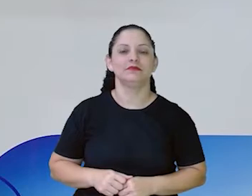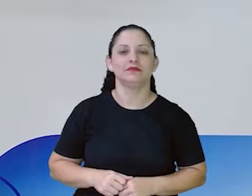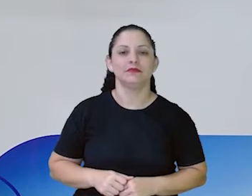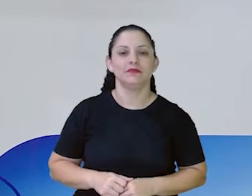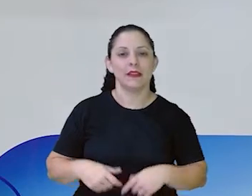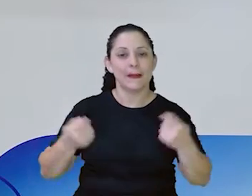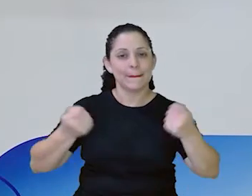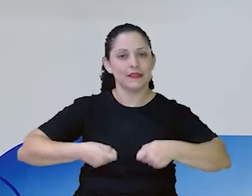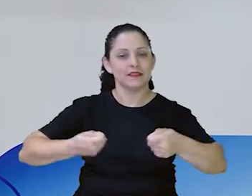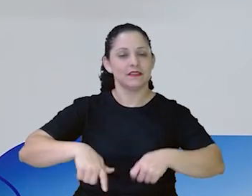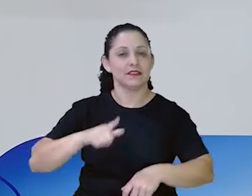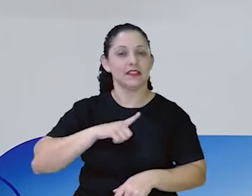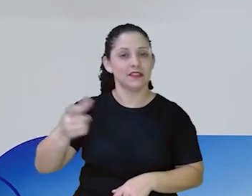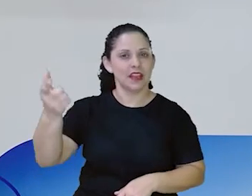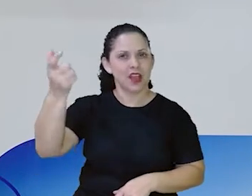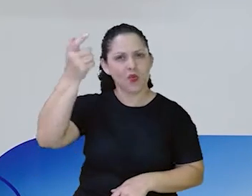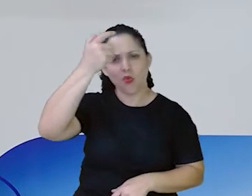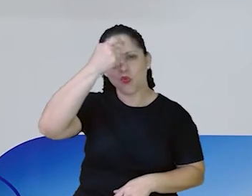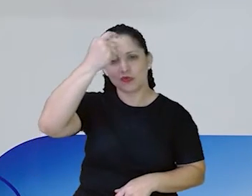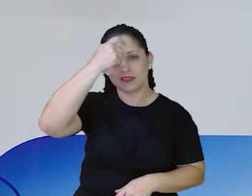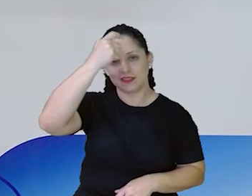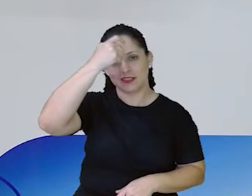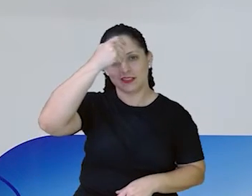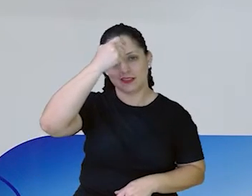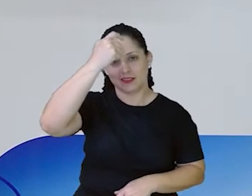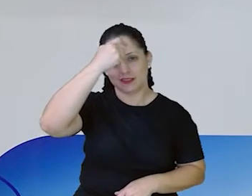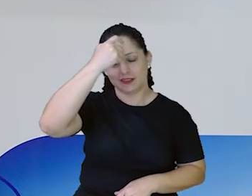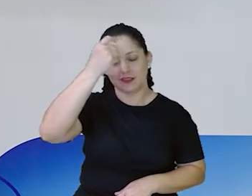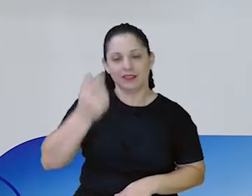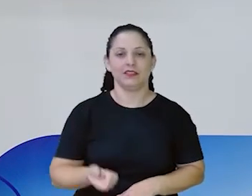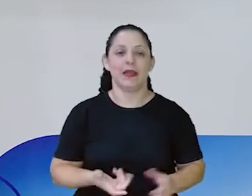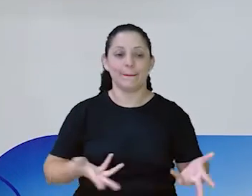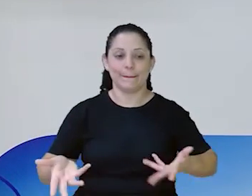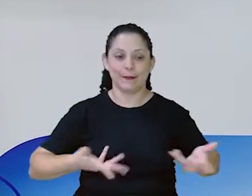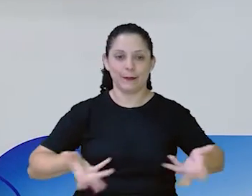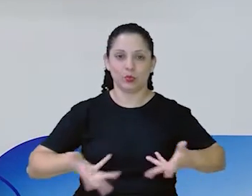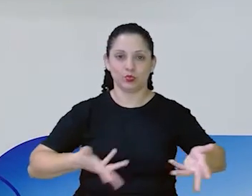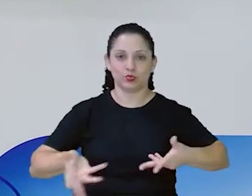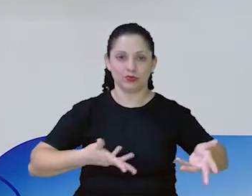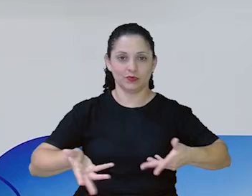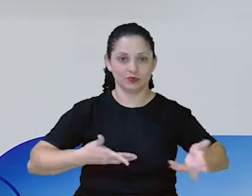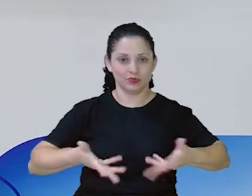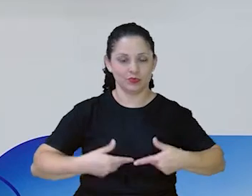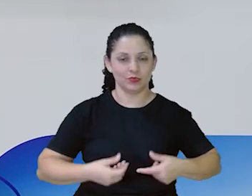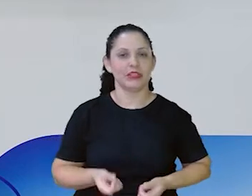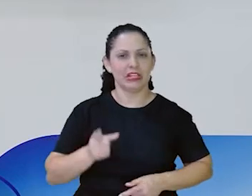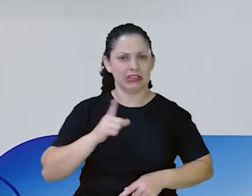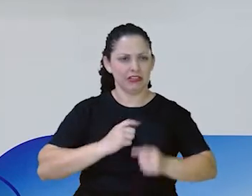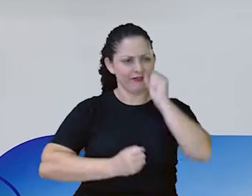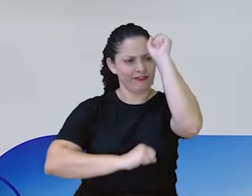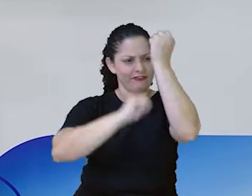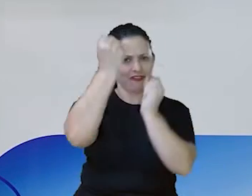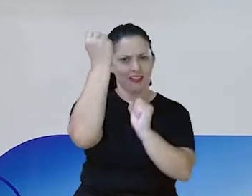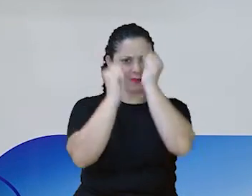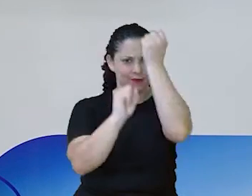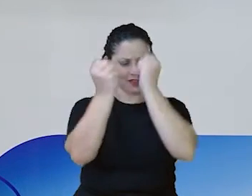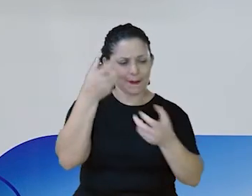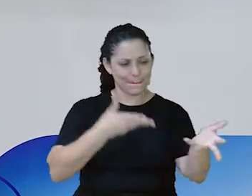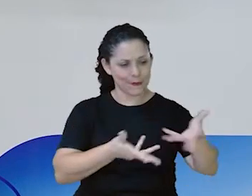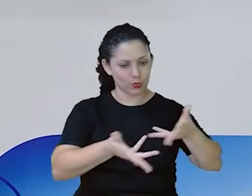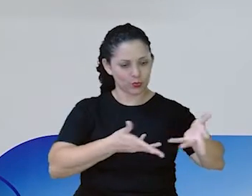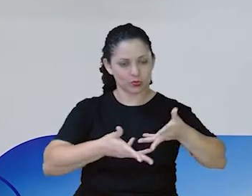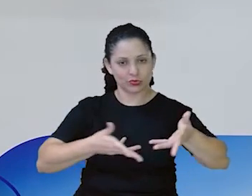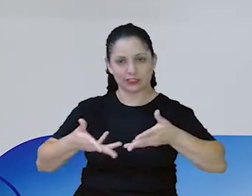uma conscientização na hora de produzir os seus produtos. E aí, a gente pode pensar em